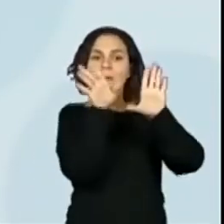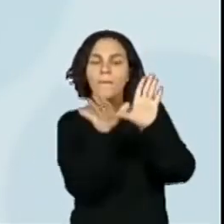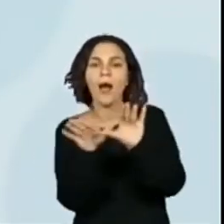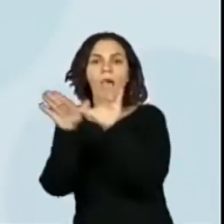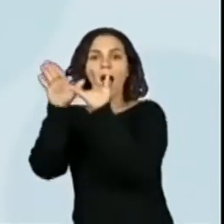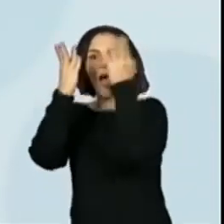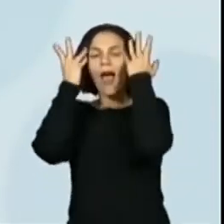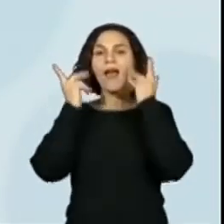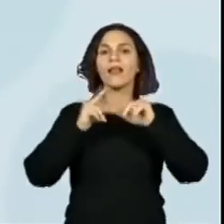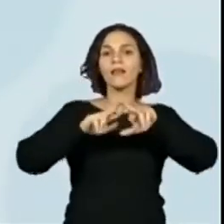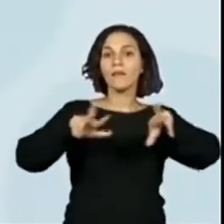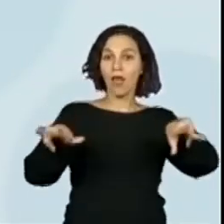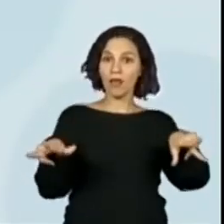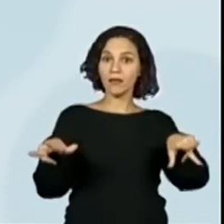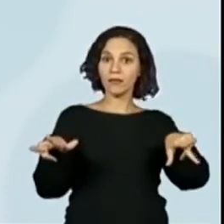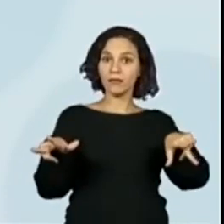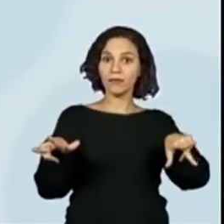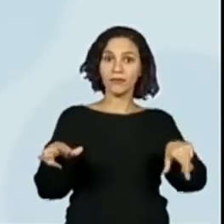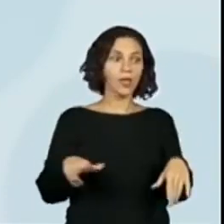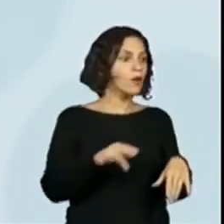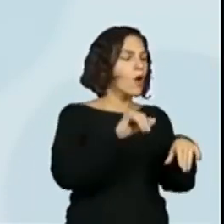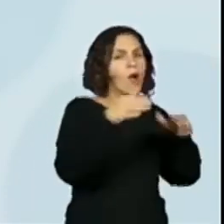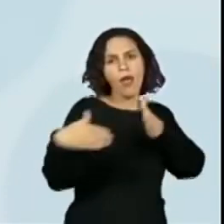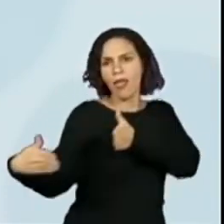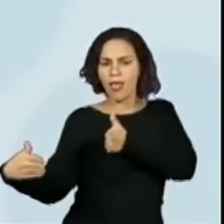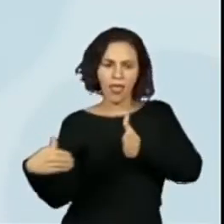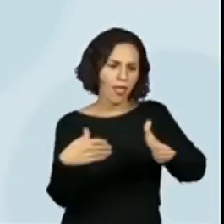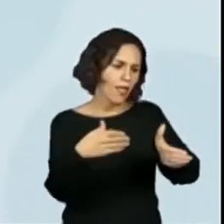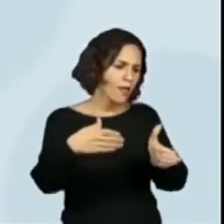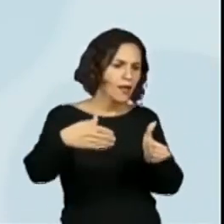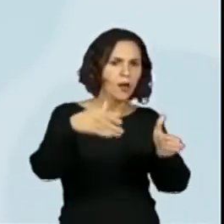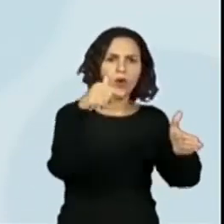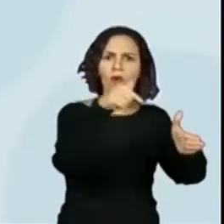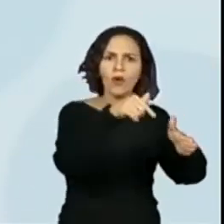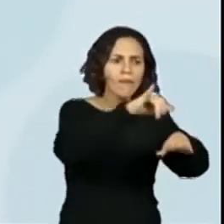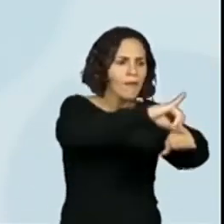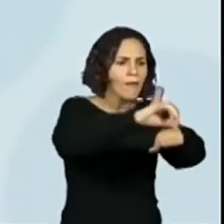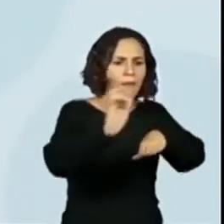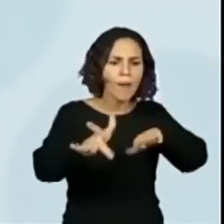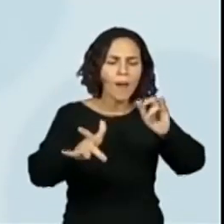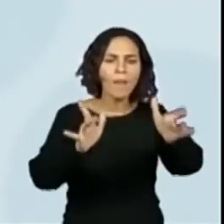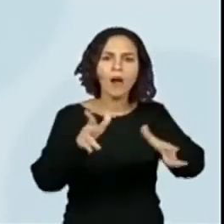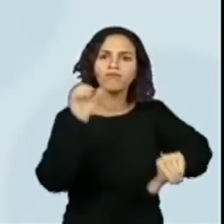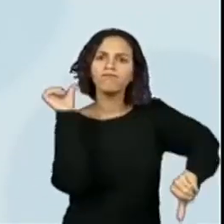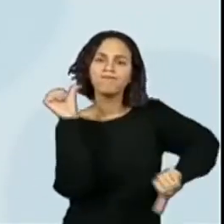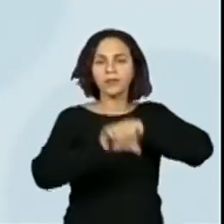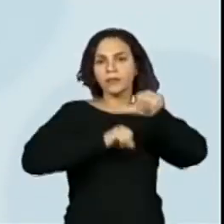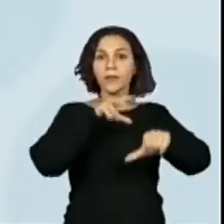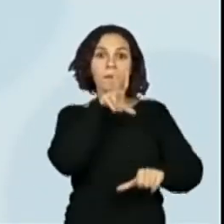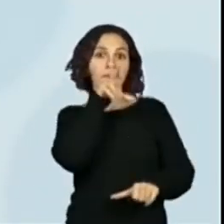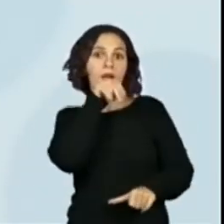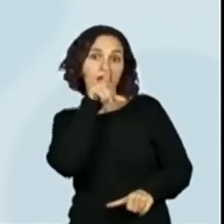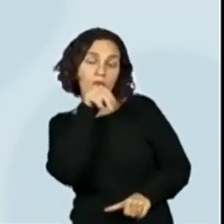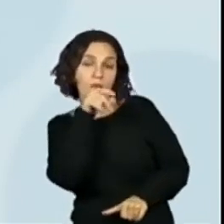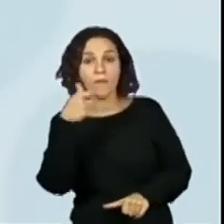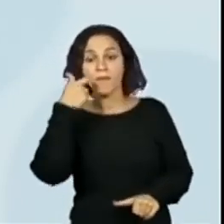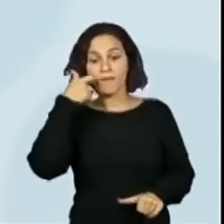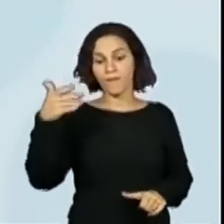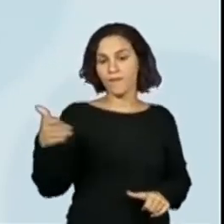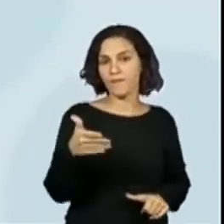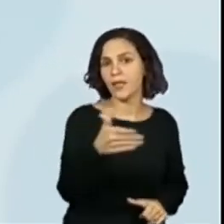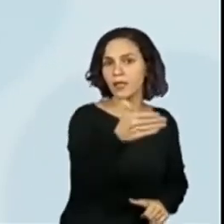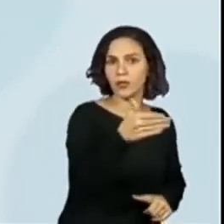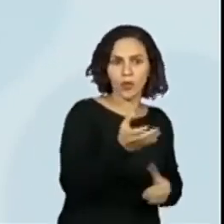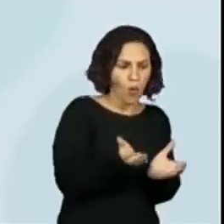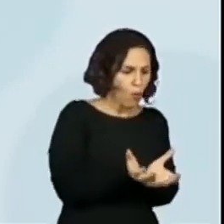As coisas que estavam espalhadas pelo rio se transformaram em patos e em peixes. Do paneiro gerou-se